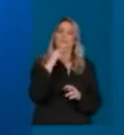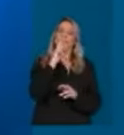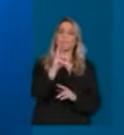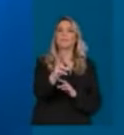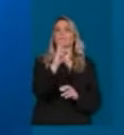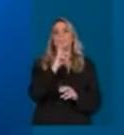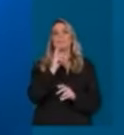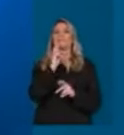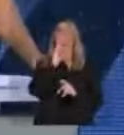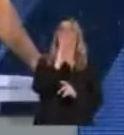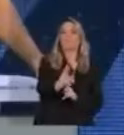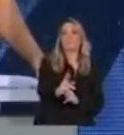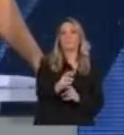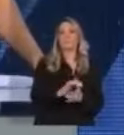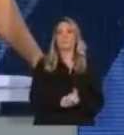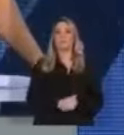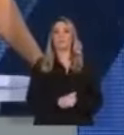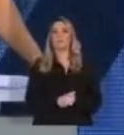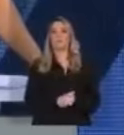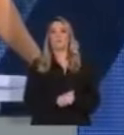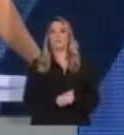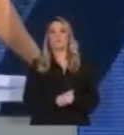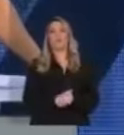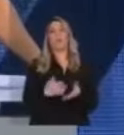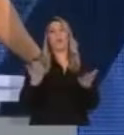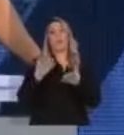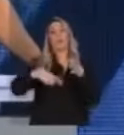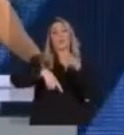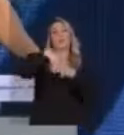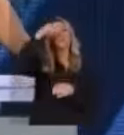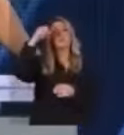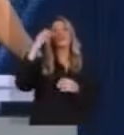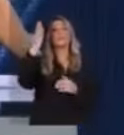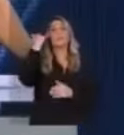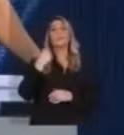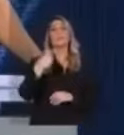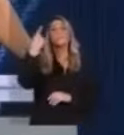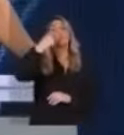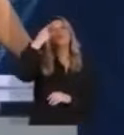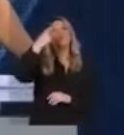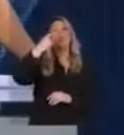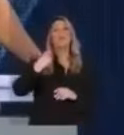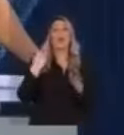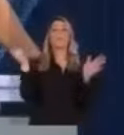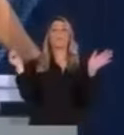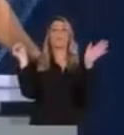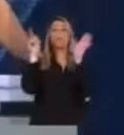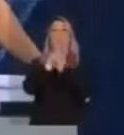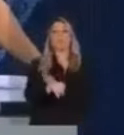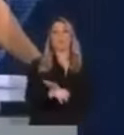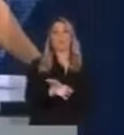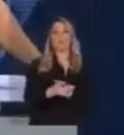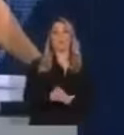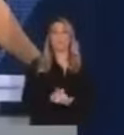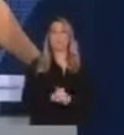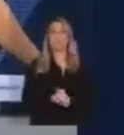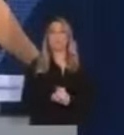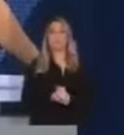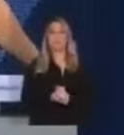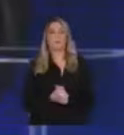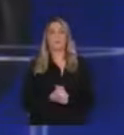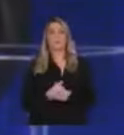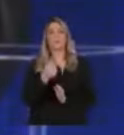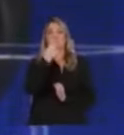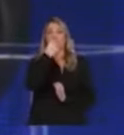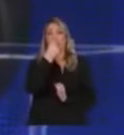para tréplica então Então vamos ao sorteio para saber quem será o primeiro candidato a perguntar e será o candidato